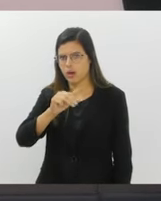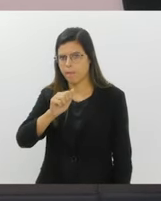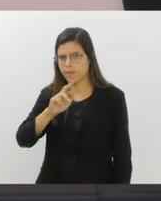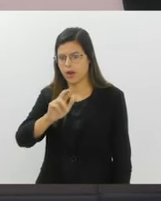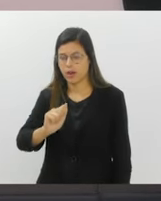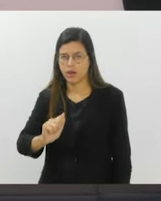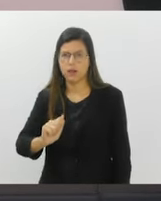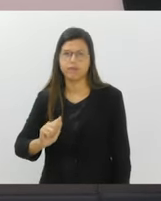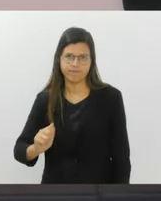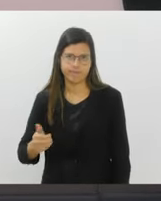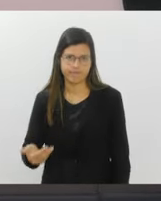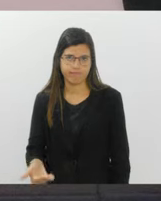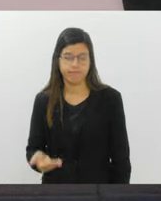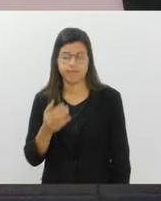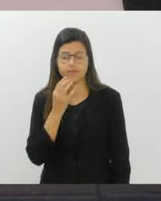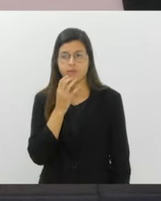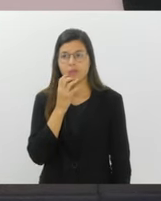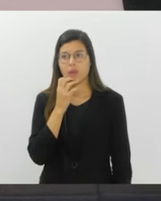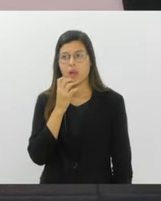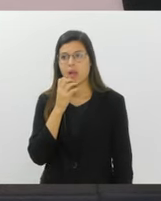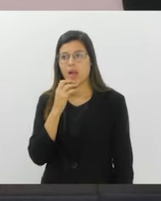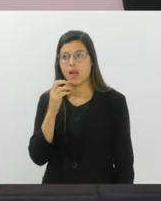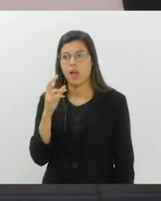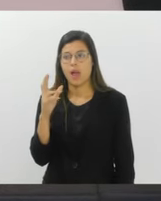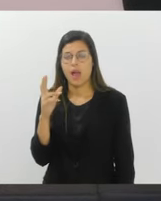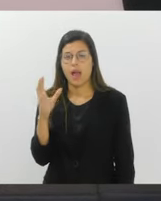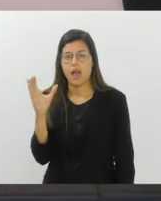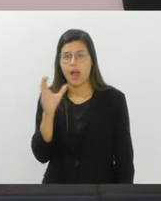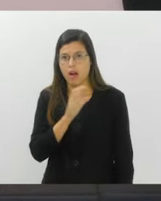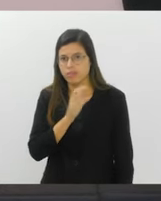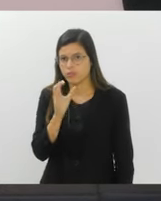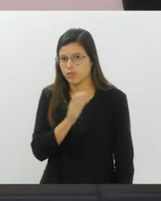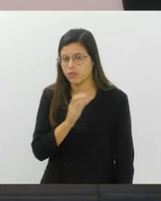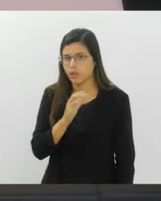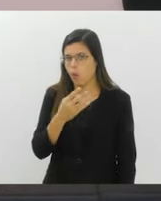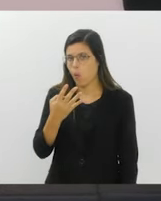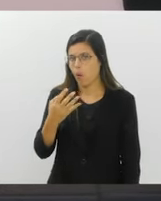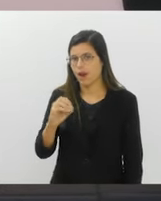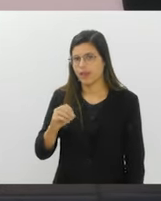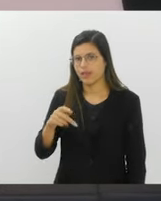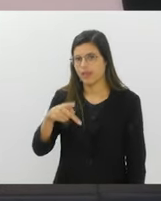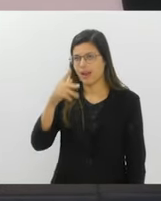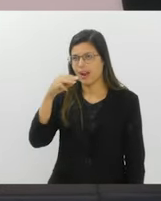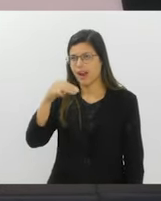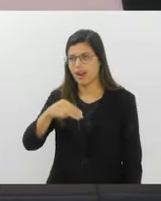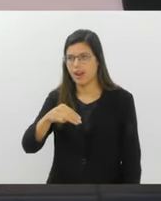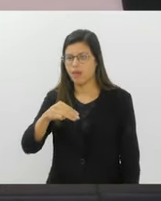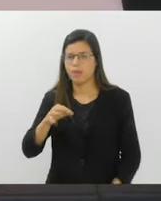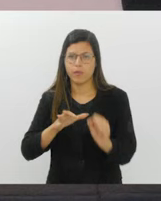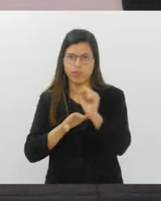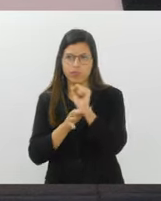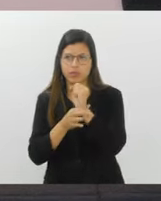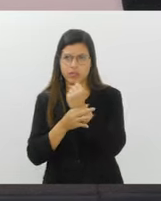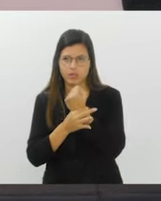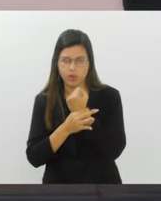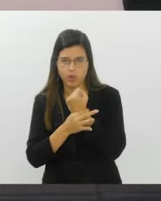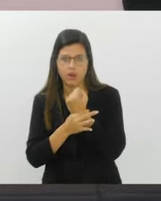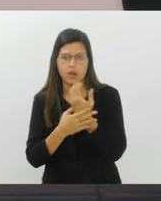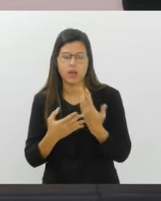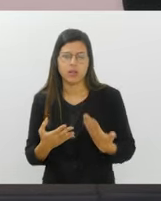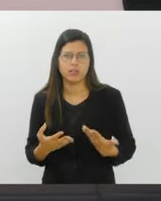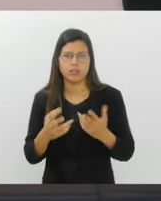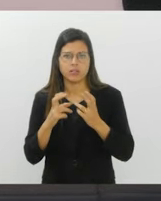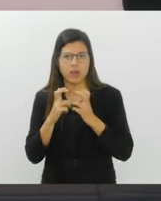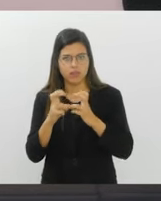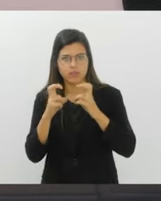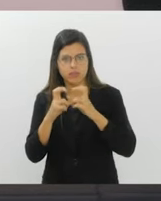É, a velocidade de percurso estava 40 km por hora, por segurança, quando o trem podia estar andando